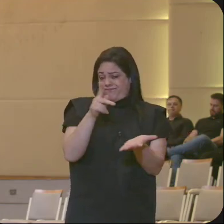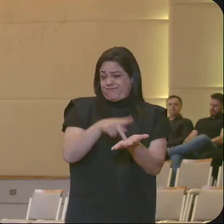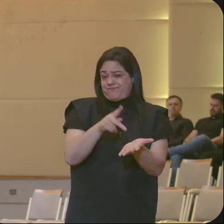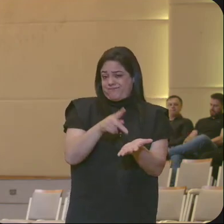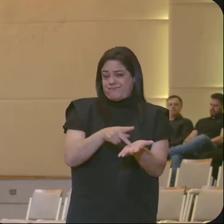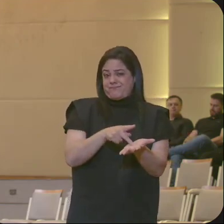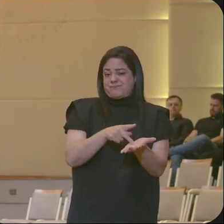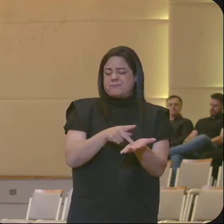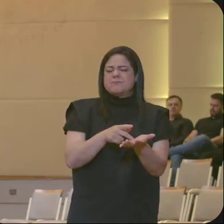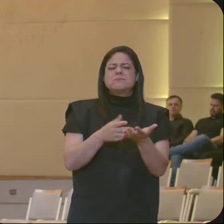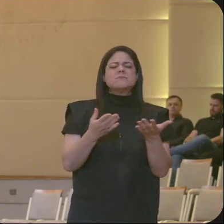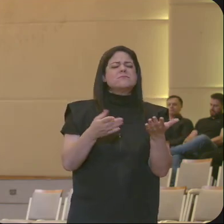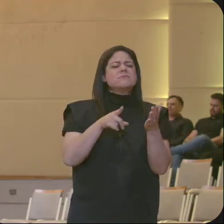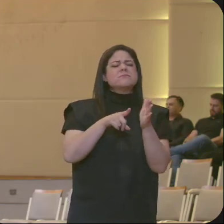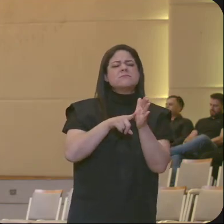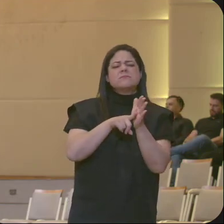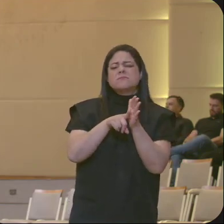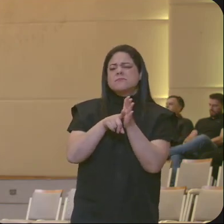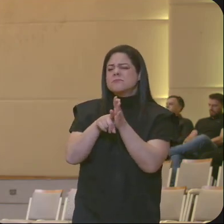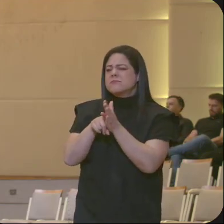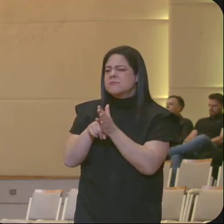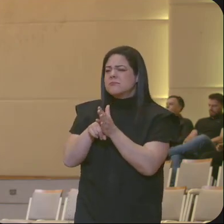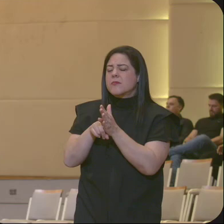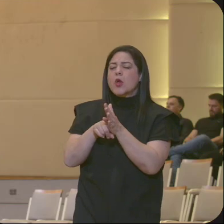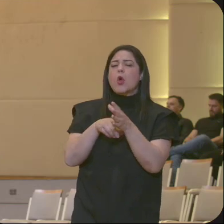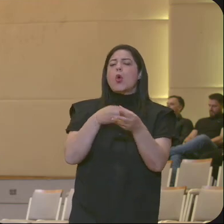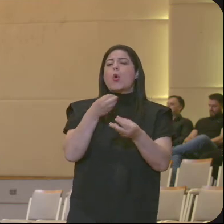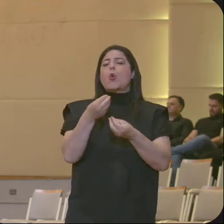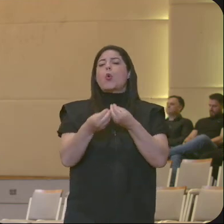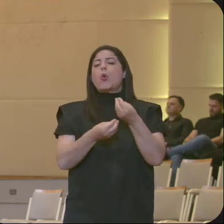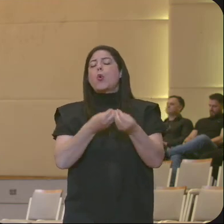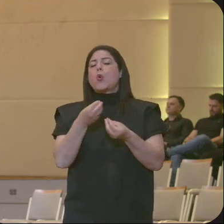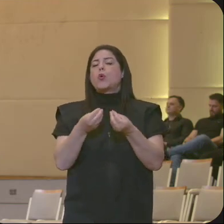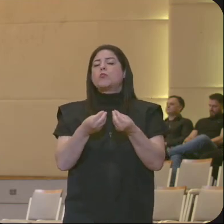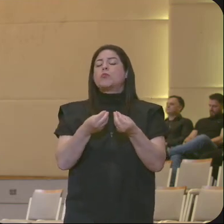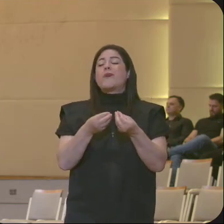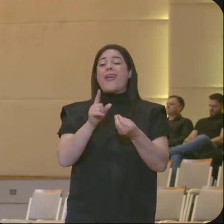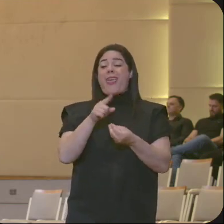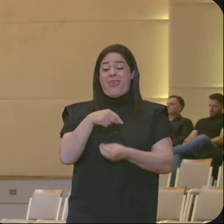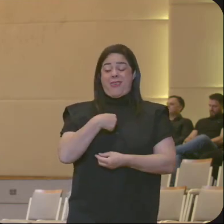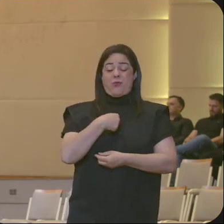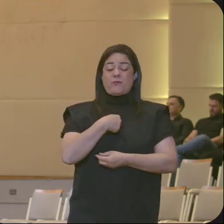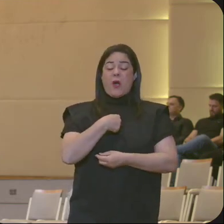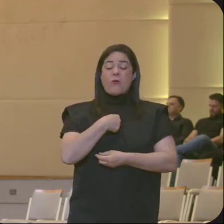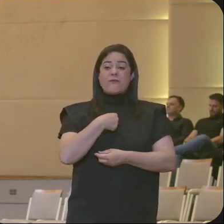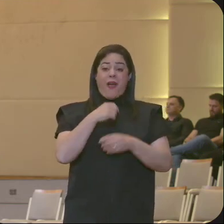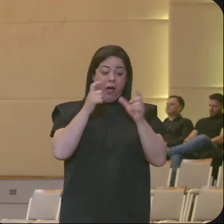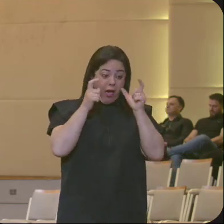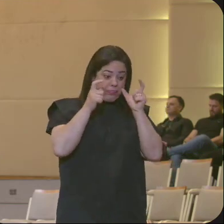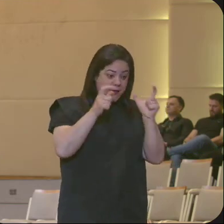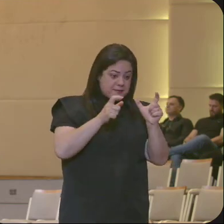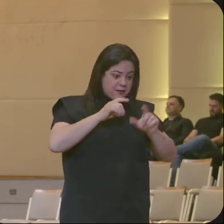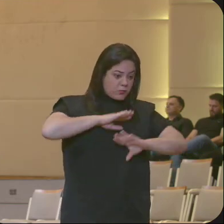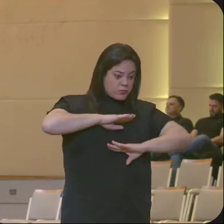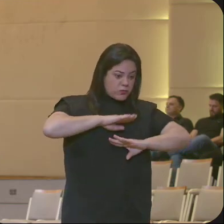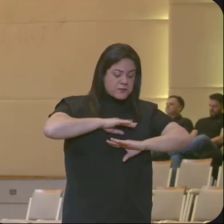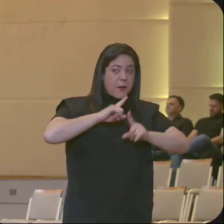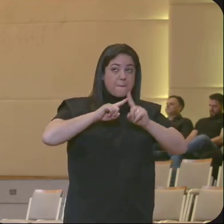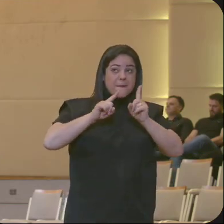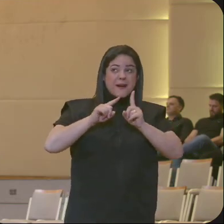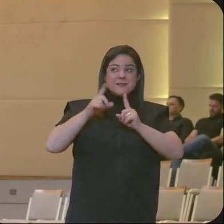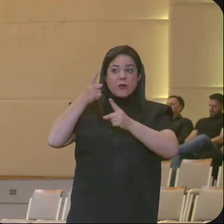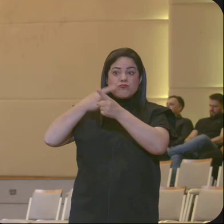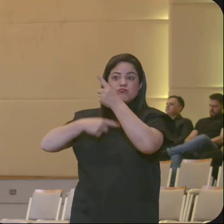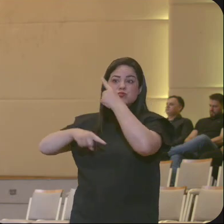E diante da pergunta, como viver acima das circunstâncias? Será que é